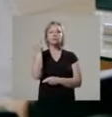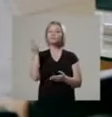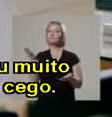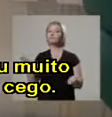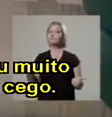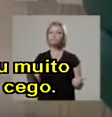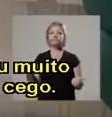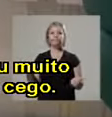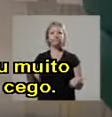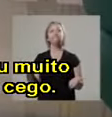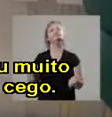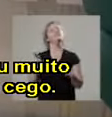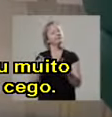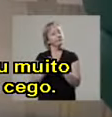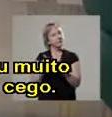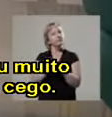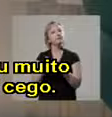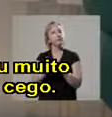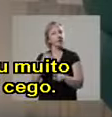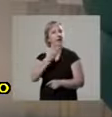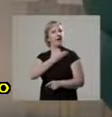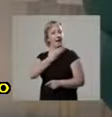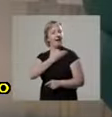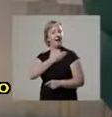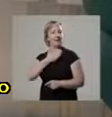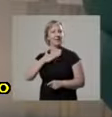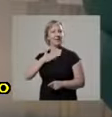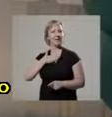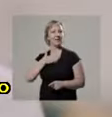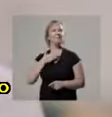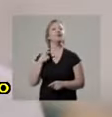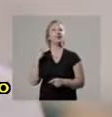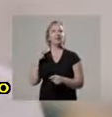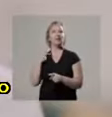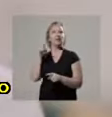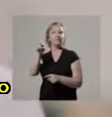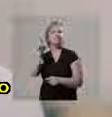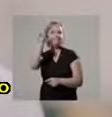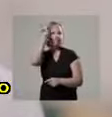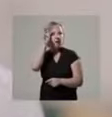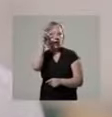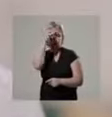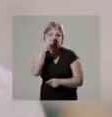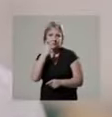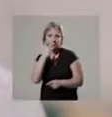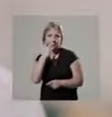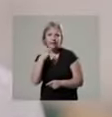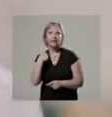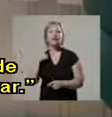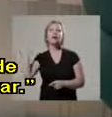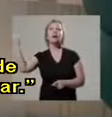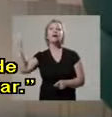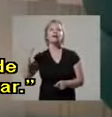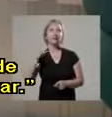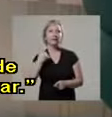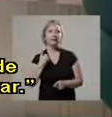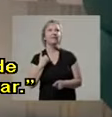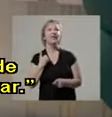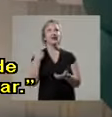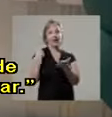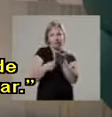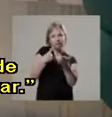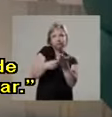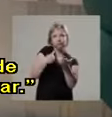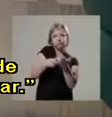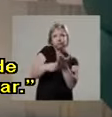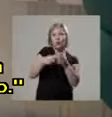é tudo. Uma coisa que marcou muito foi um amigo meu que é cego, e um dia eu fui marcar um encontro com ele aqui em São Paulo. Eu falei, tá bom, então me